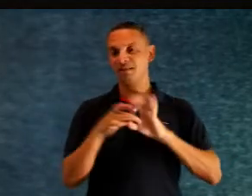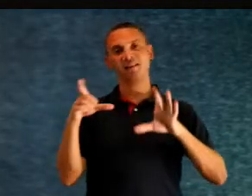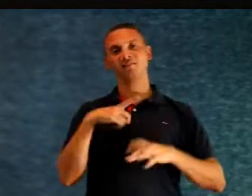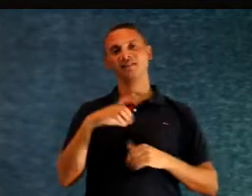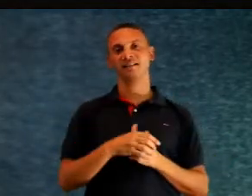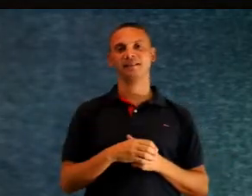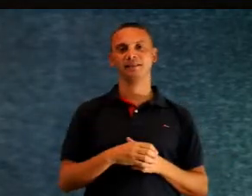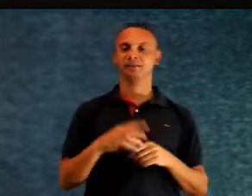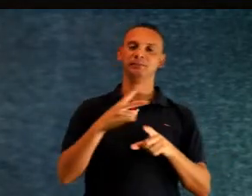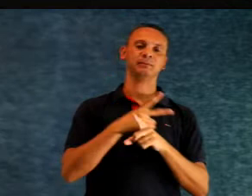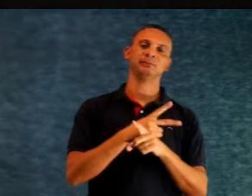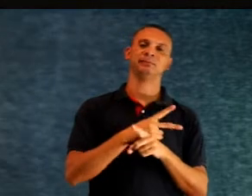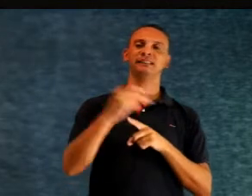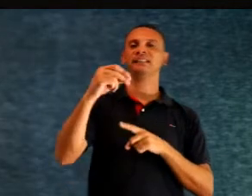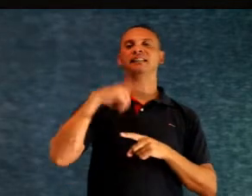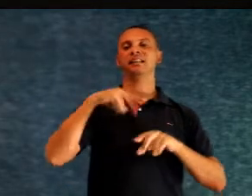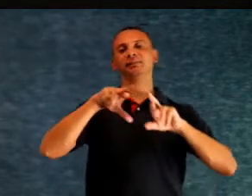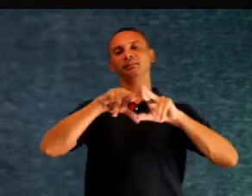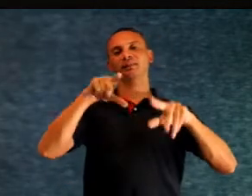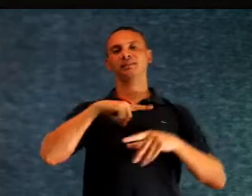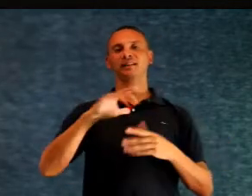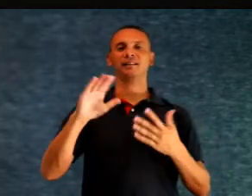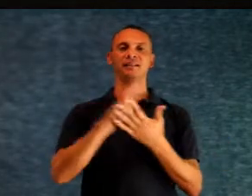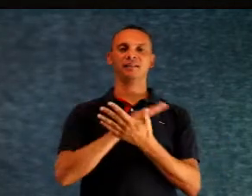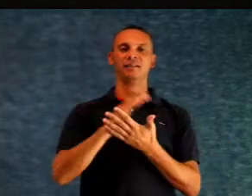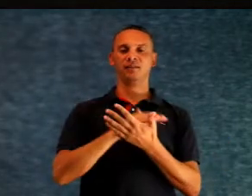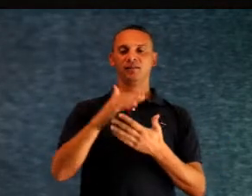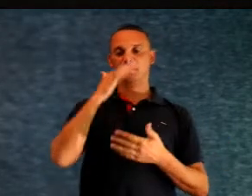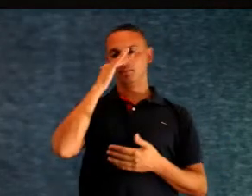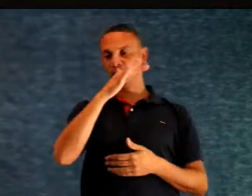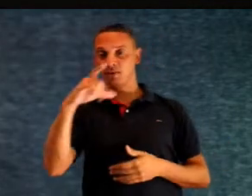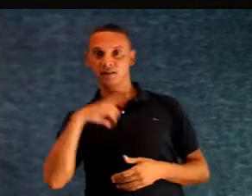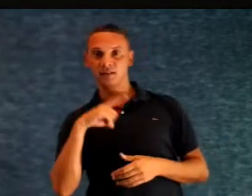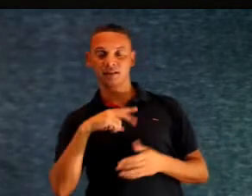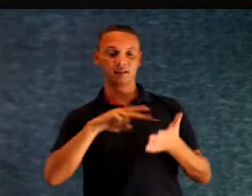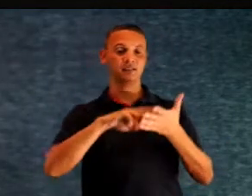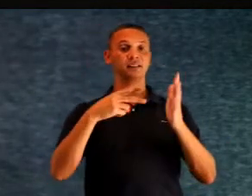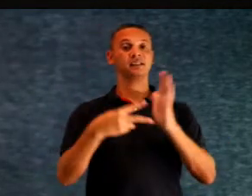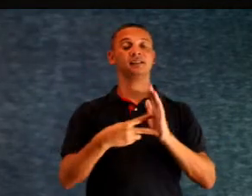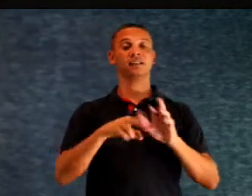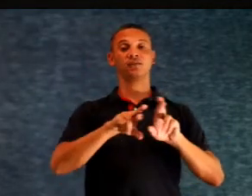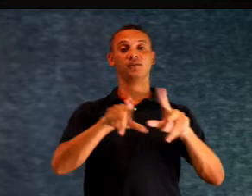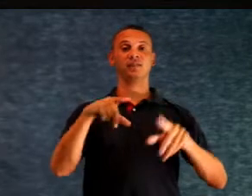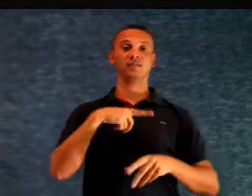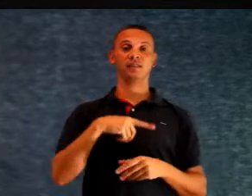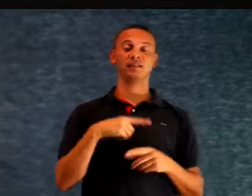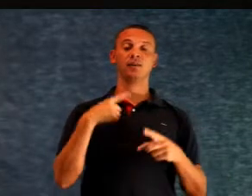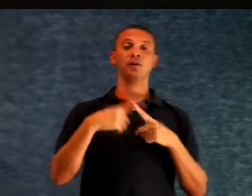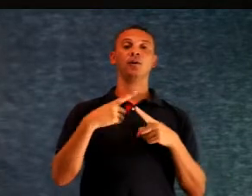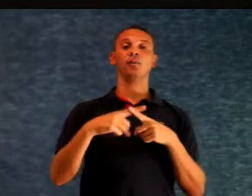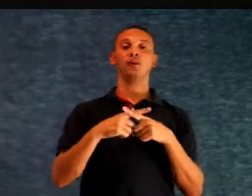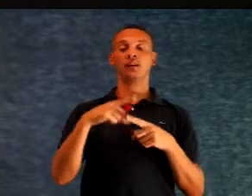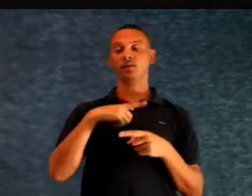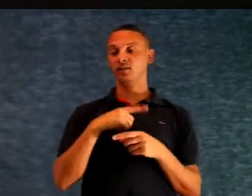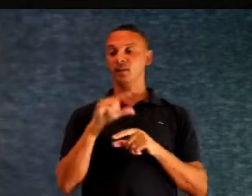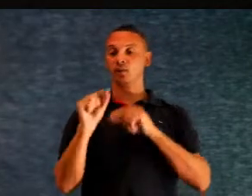eu costumava andar de bicicleta. Então, eu acho muito bonito essa relação lúdica da filha com o pai, né?